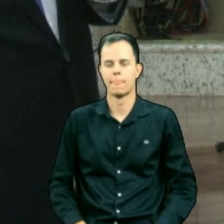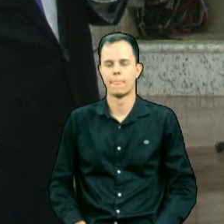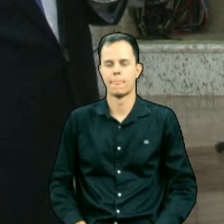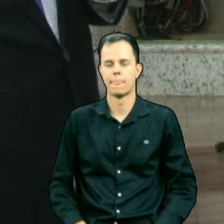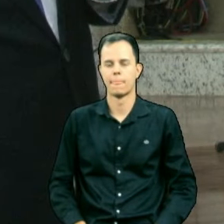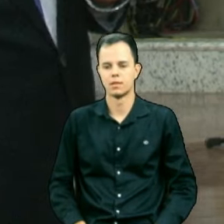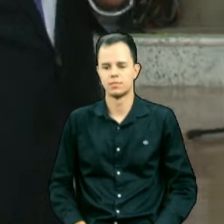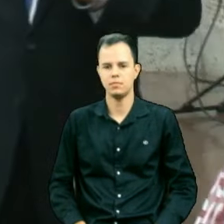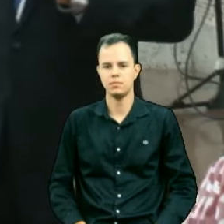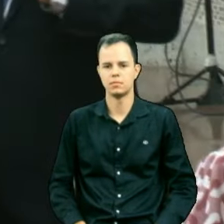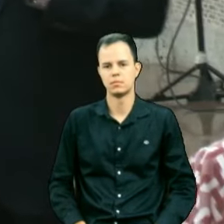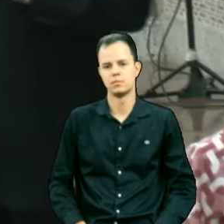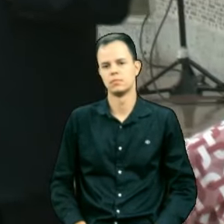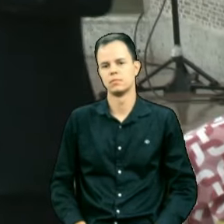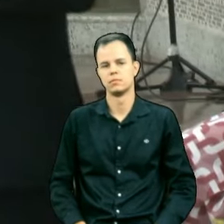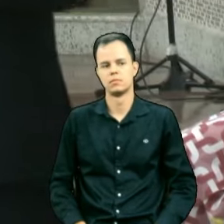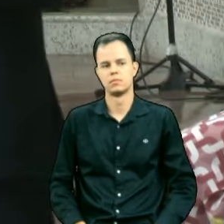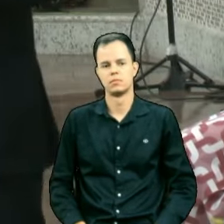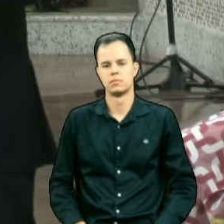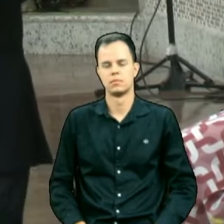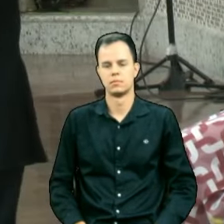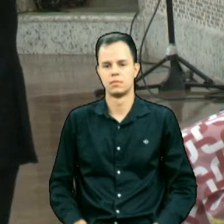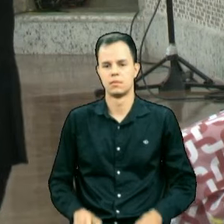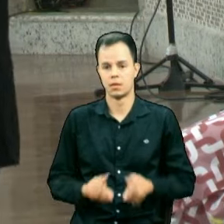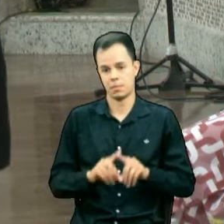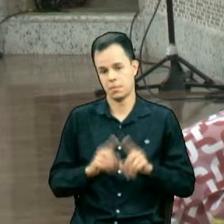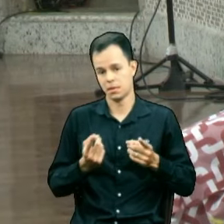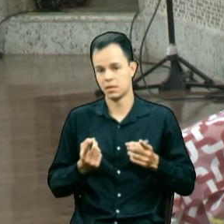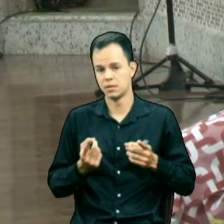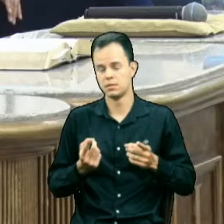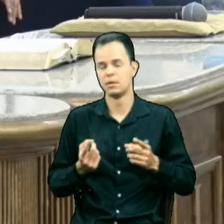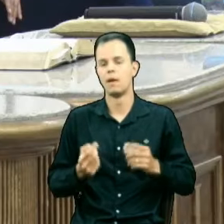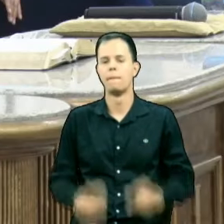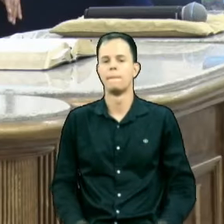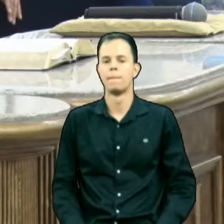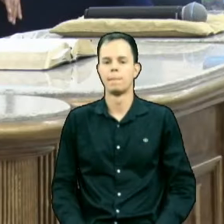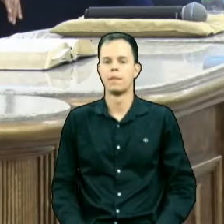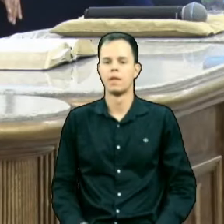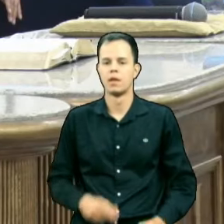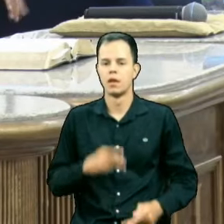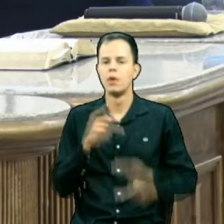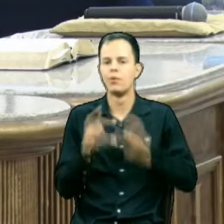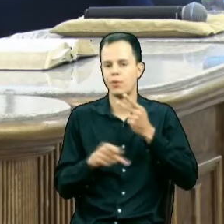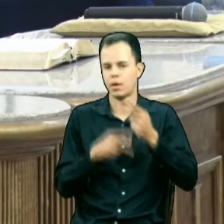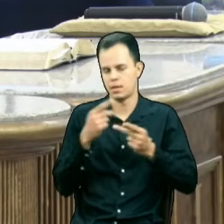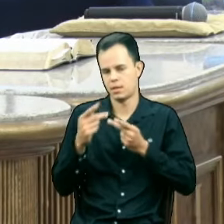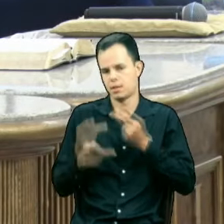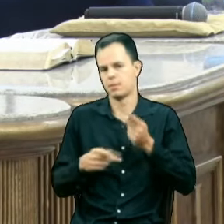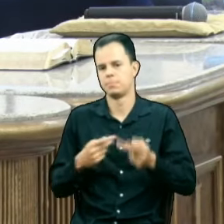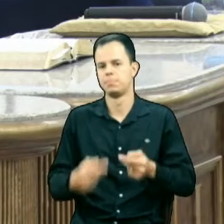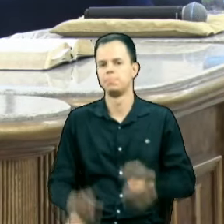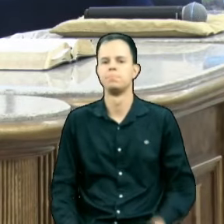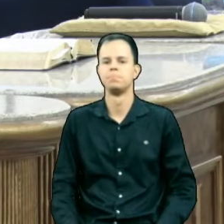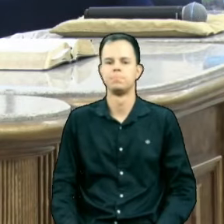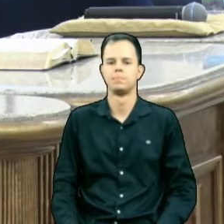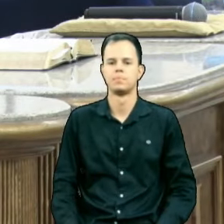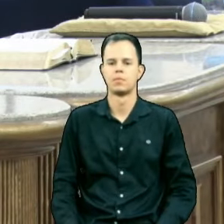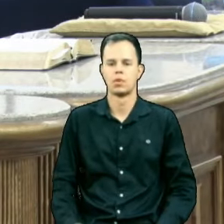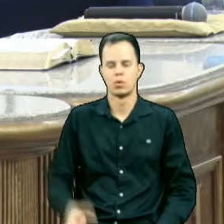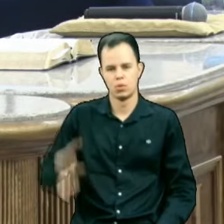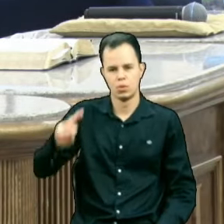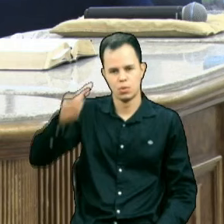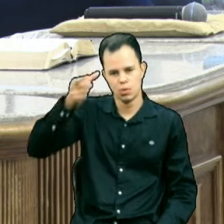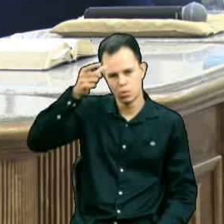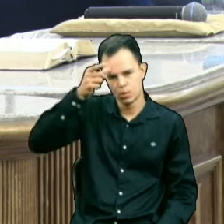linguagem mais conta-se que é o